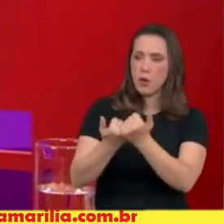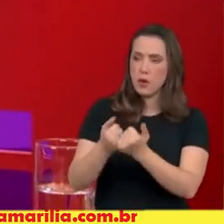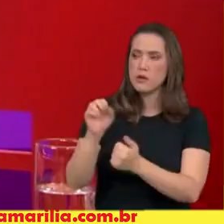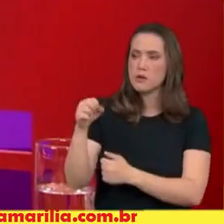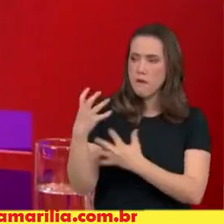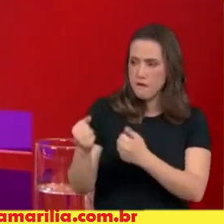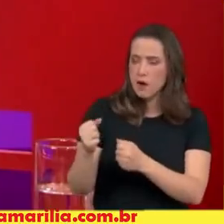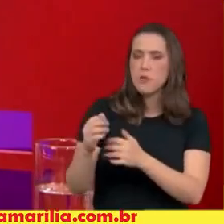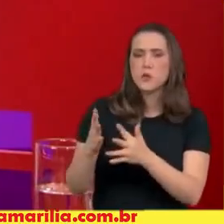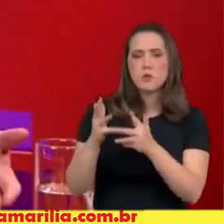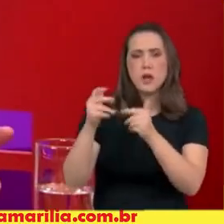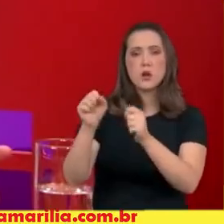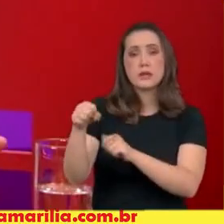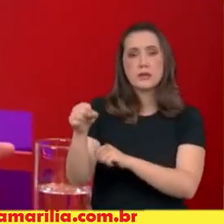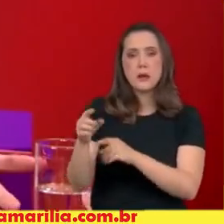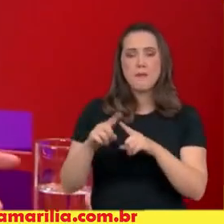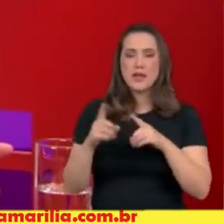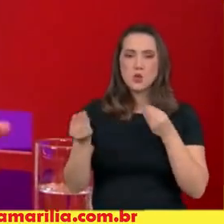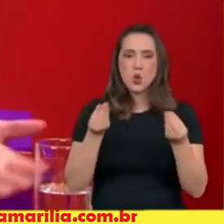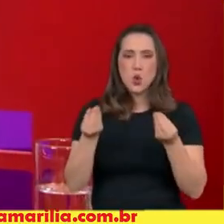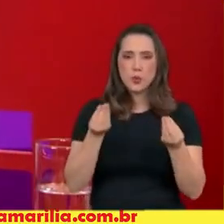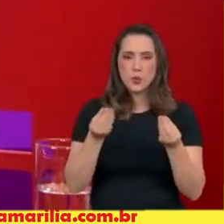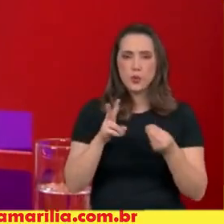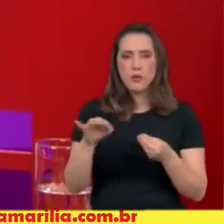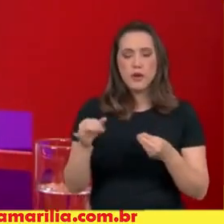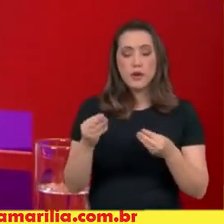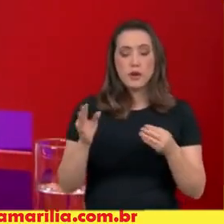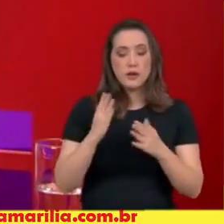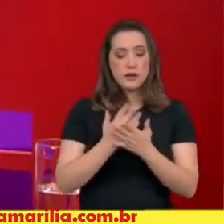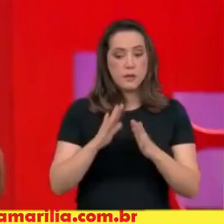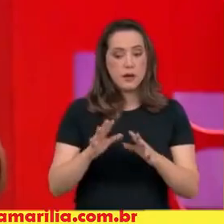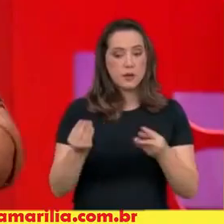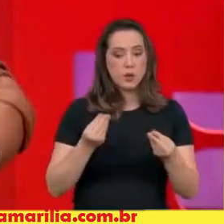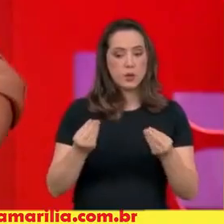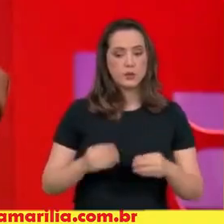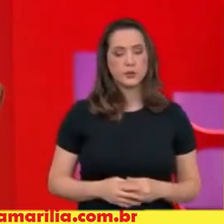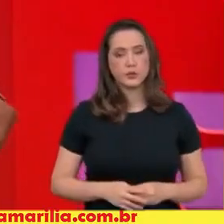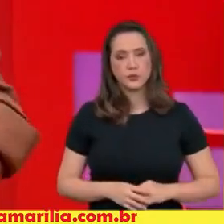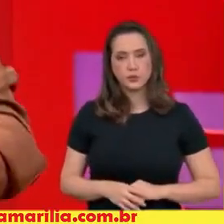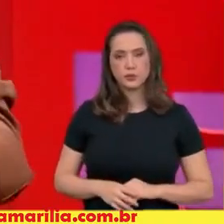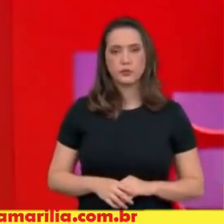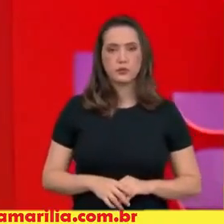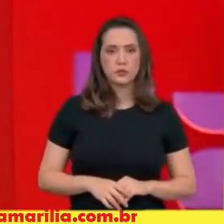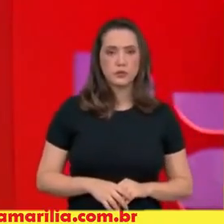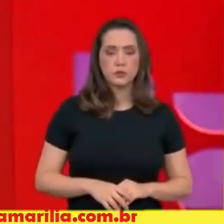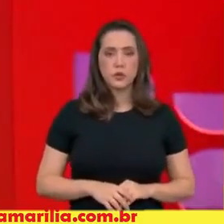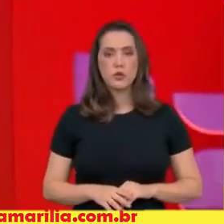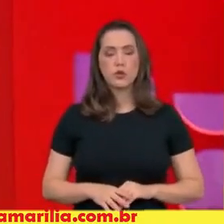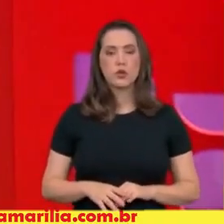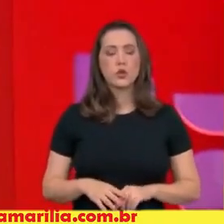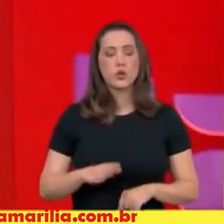Vamos melhorar, sim, o mundo, mas qual a forma correta? Claro. Ou que realmente vai acabar com a coisa que a gente está protestando? Claro. E quando você levanta a